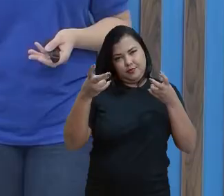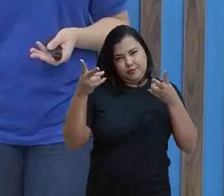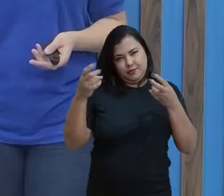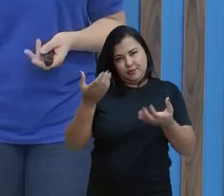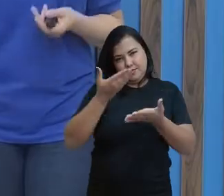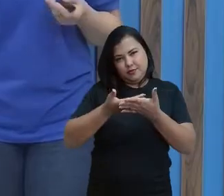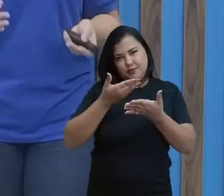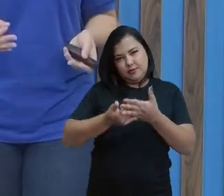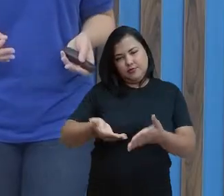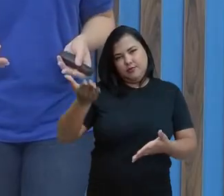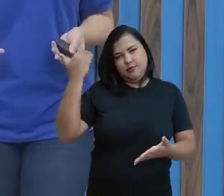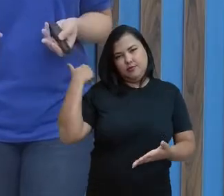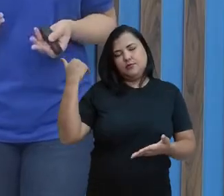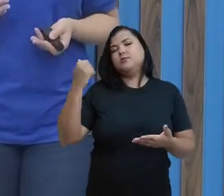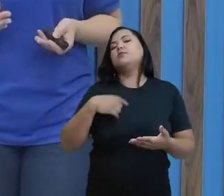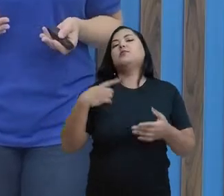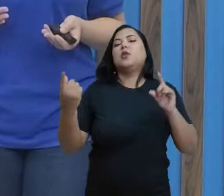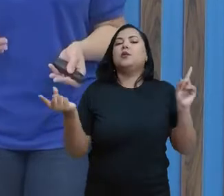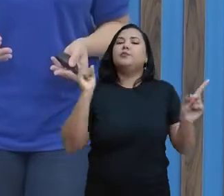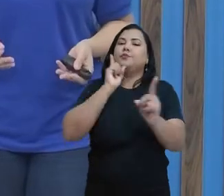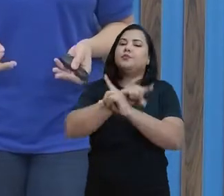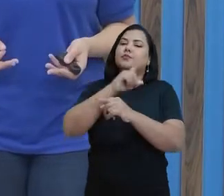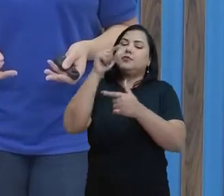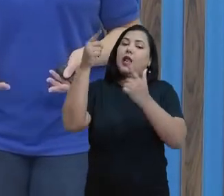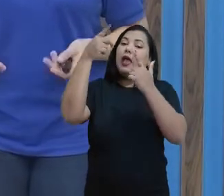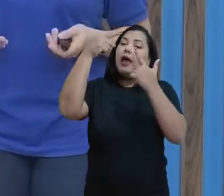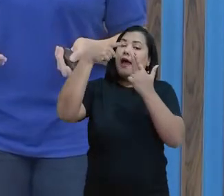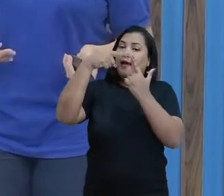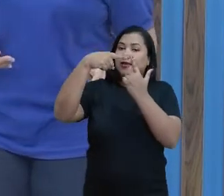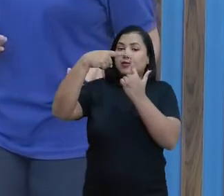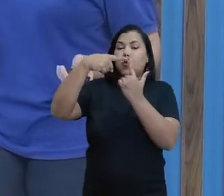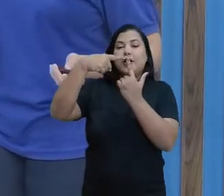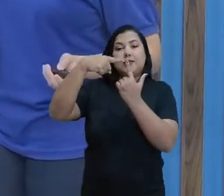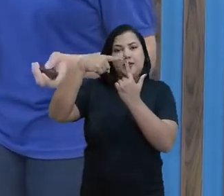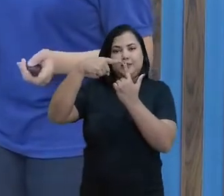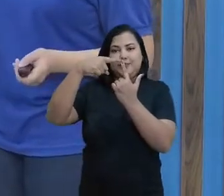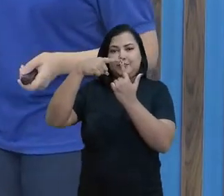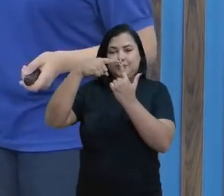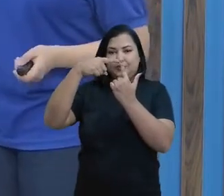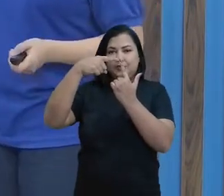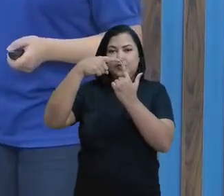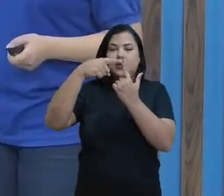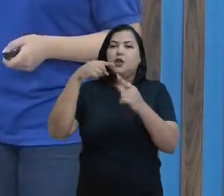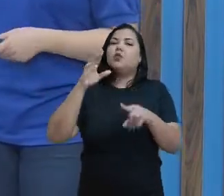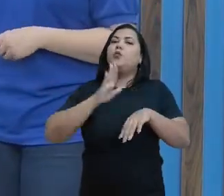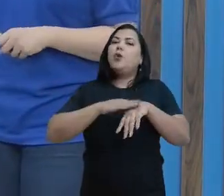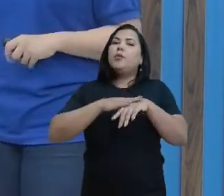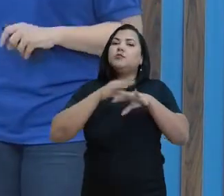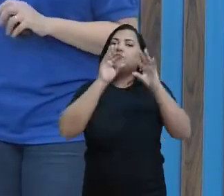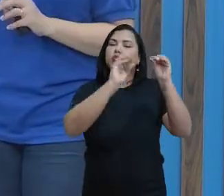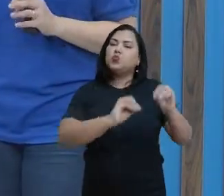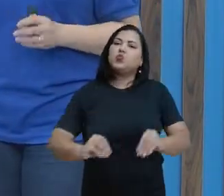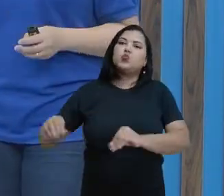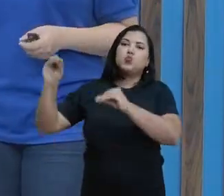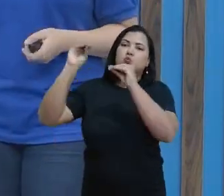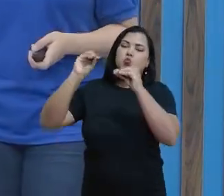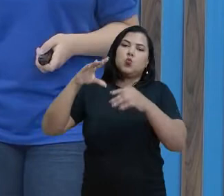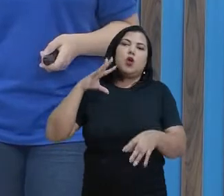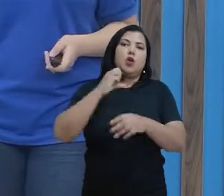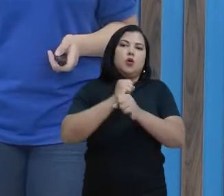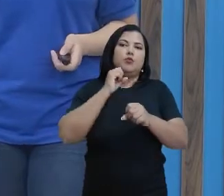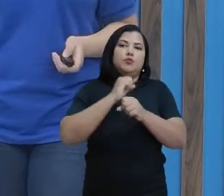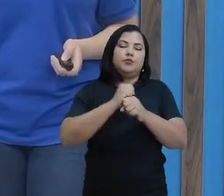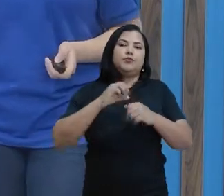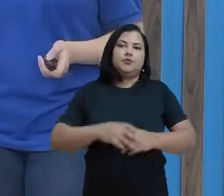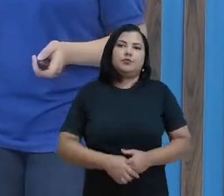operação inversa da potência, ela é a raiz quadrada, né? Ela é a radiciação. Então, quando a gente vai passar agora, calculando a raiz